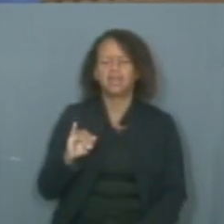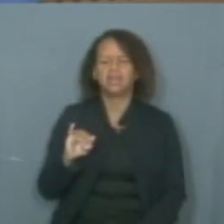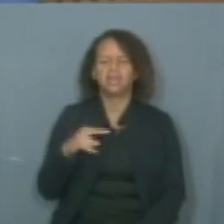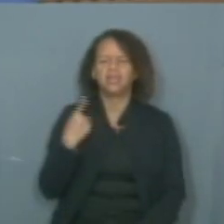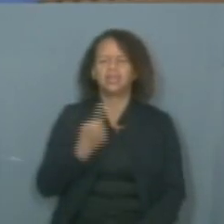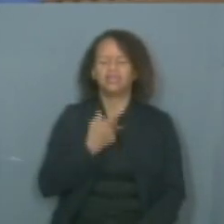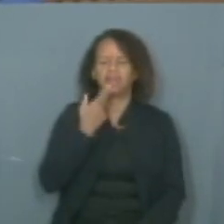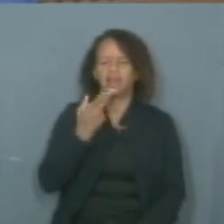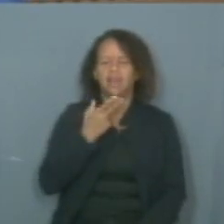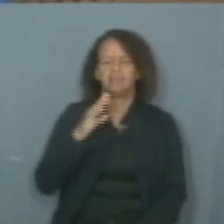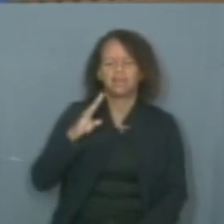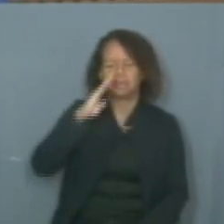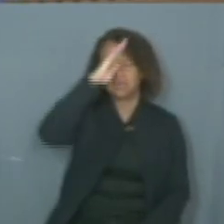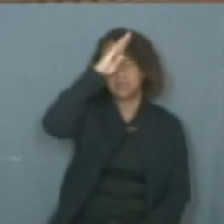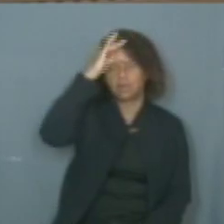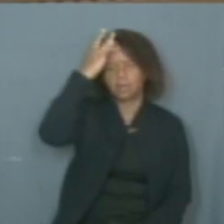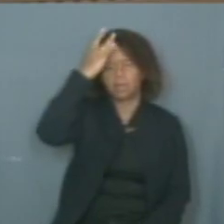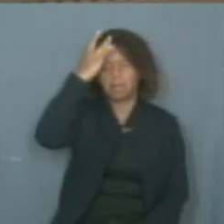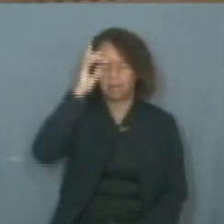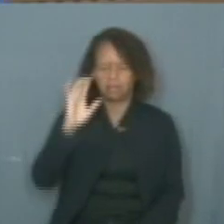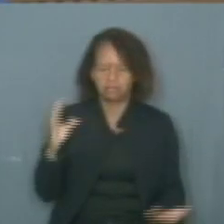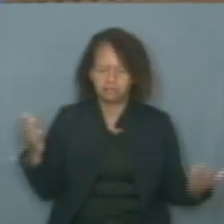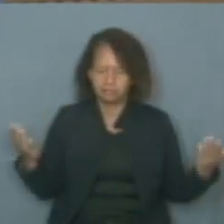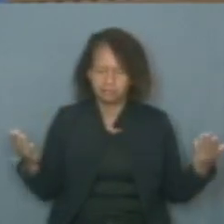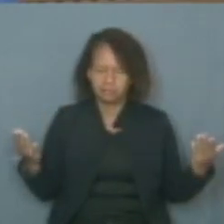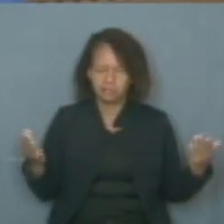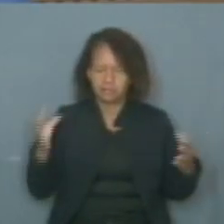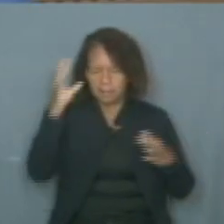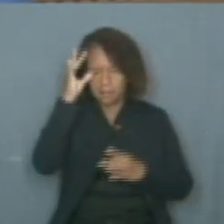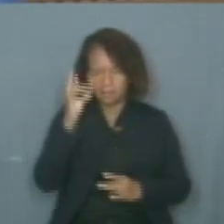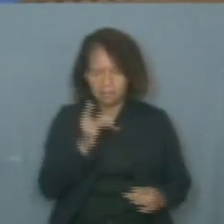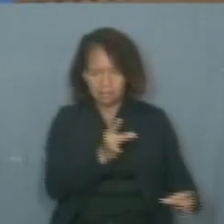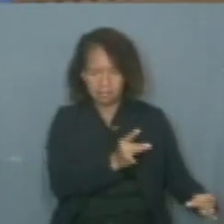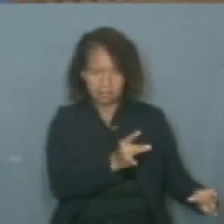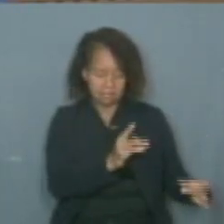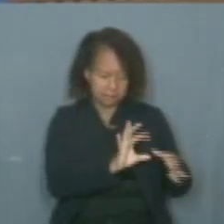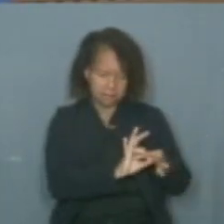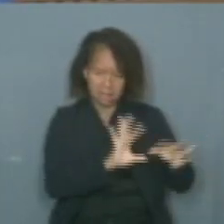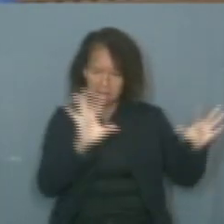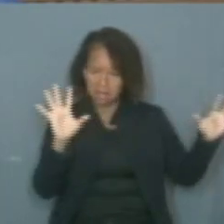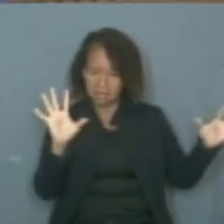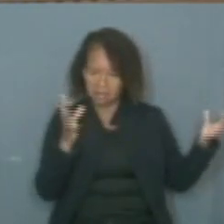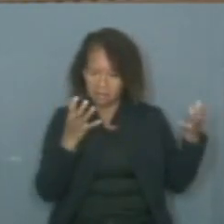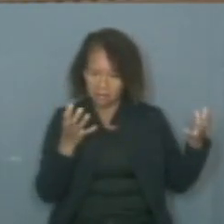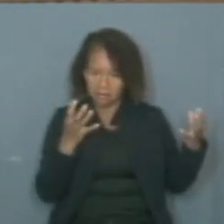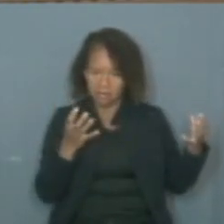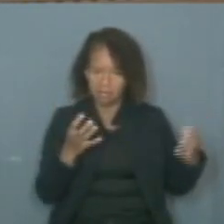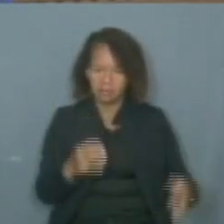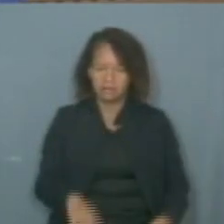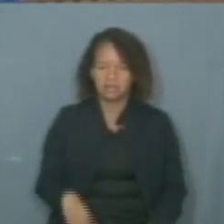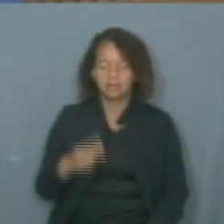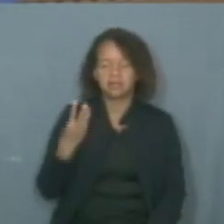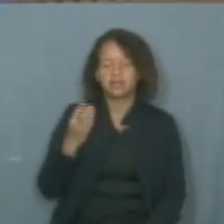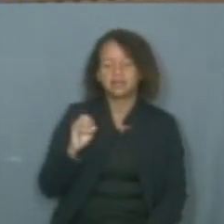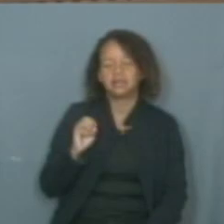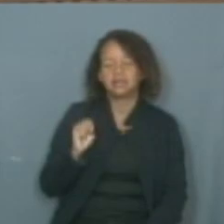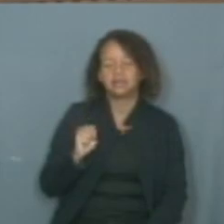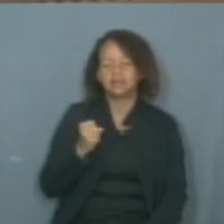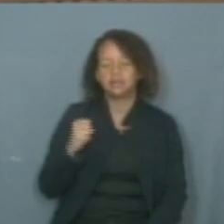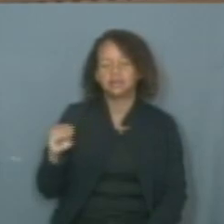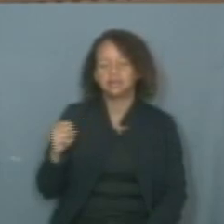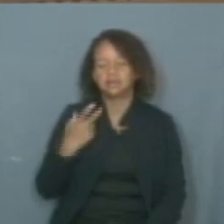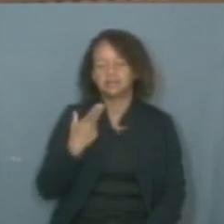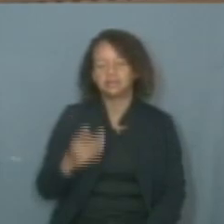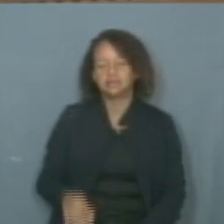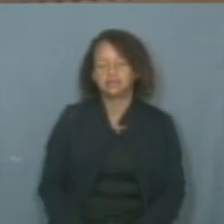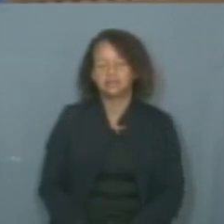nós falamos que é do Bolsonaro a culpa? O microfone da parte está aberto. Será que alguém vai falar? Eu vou dar aqui 30 segundos, presidente, para